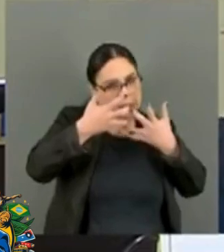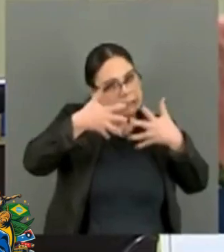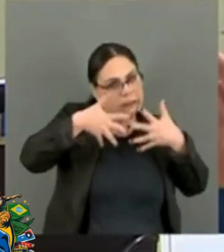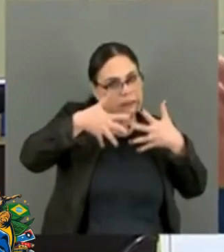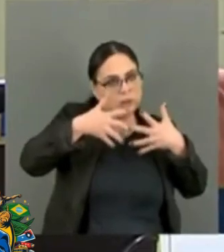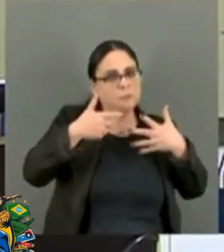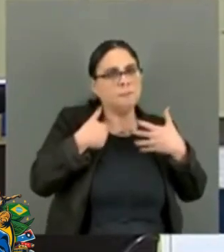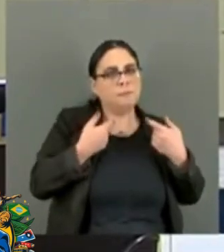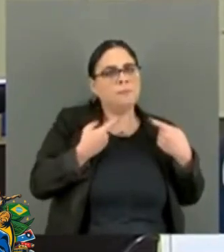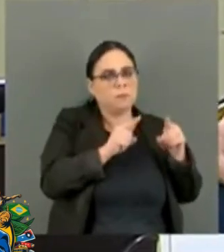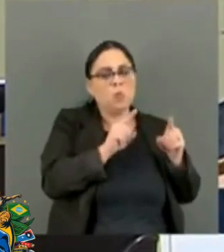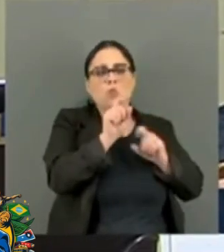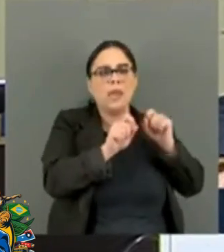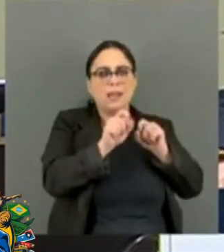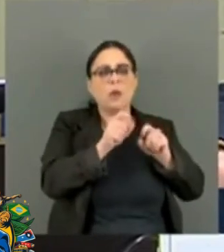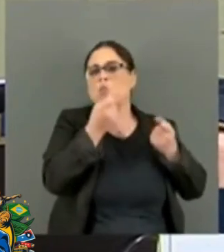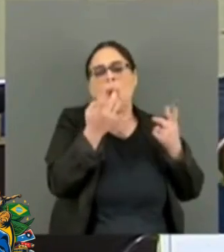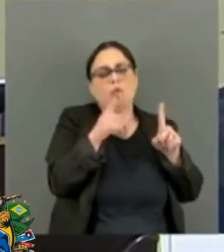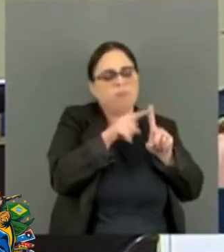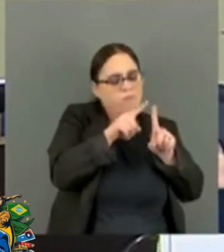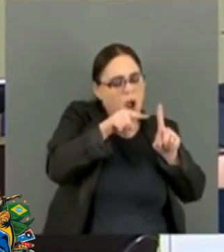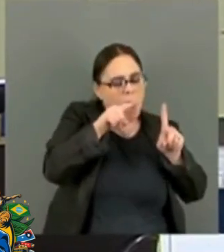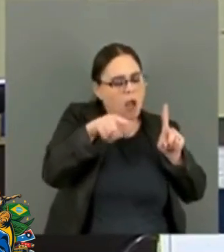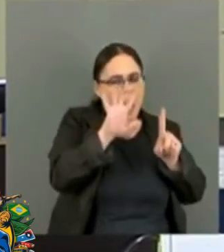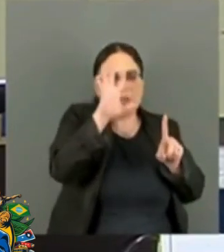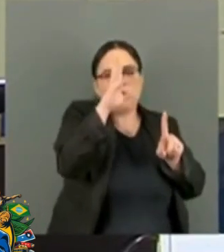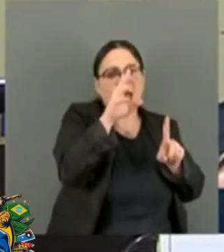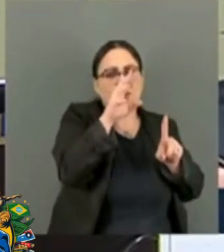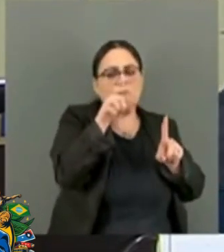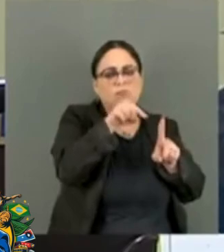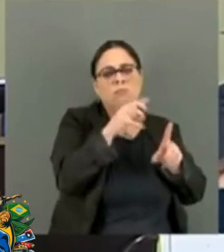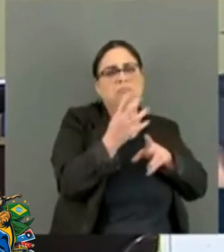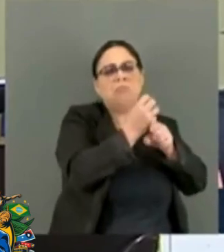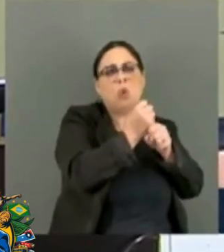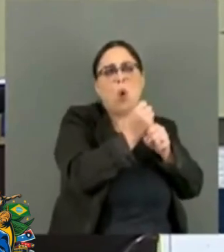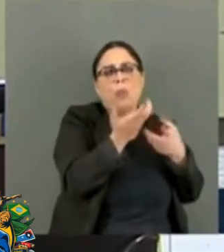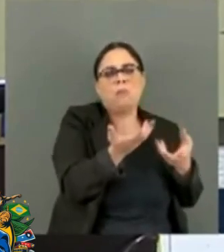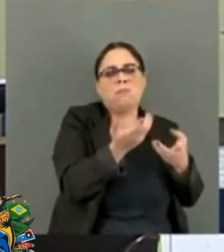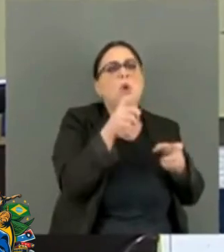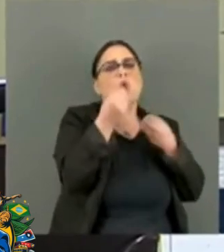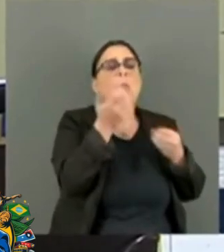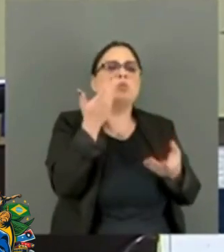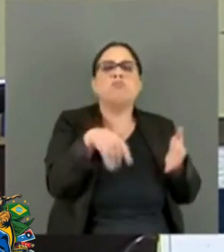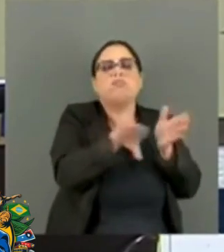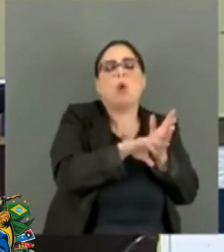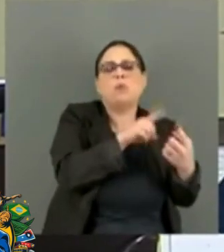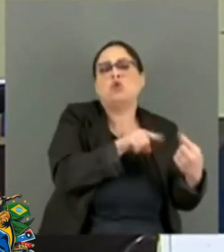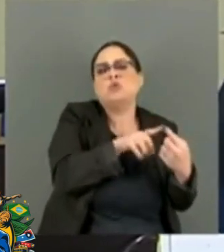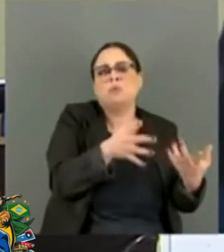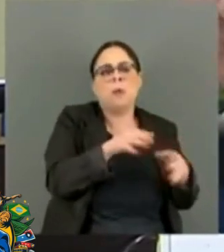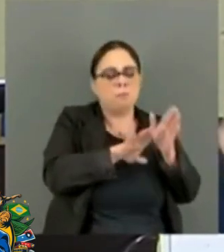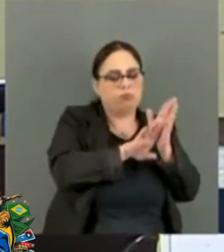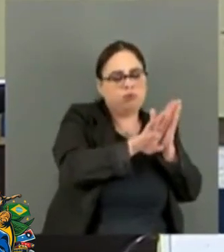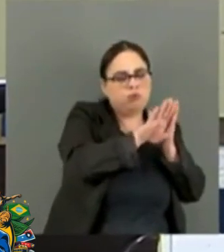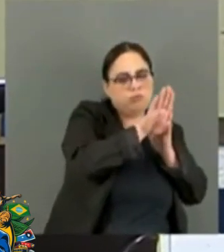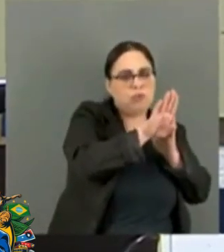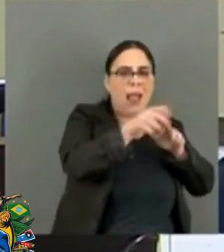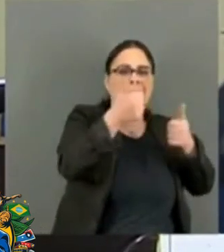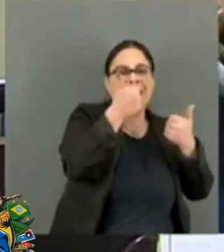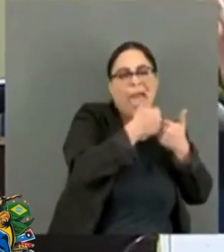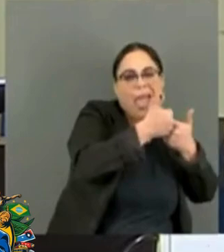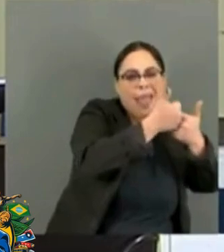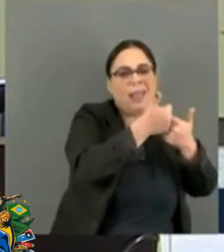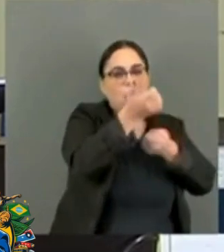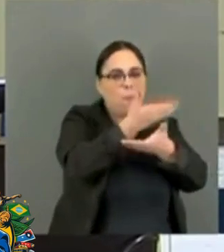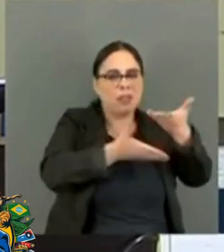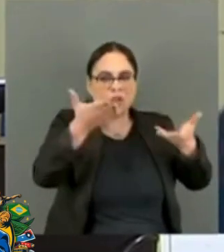desafio qualquer um a encontrar qual é o resultado dessa equação, como a gente chega ao resultado da equação. Visualização, like,